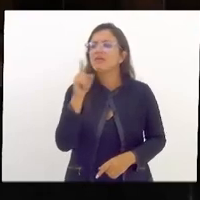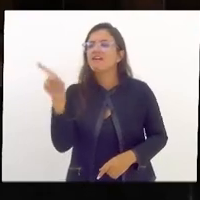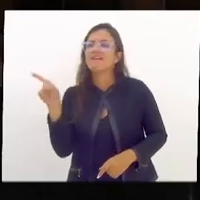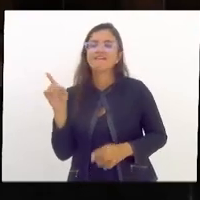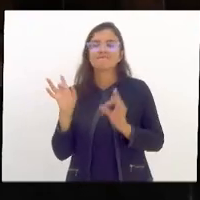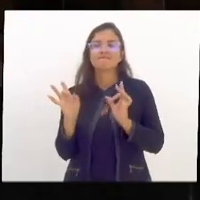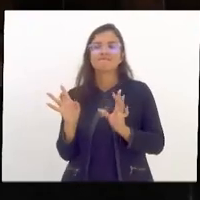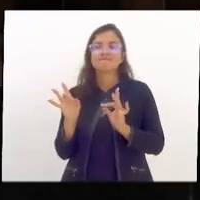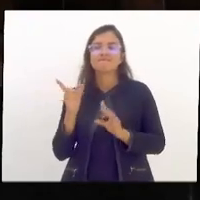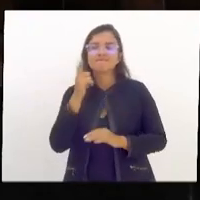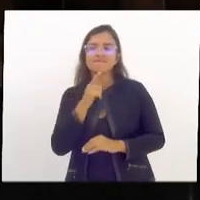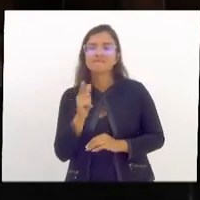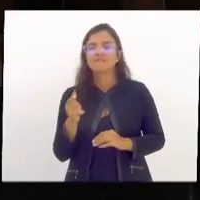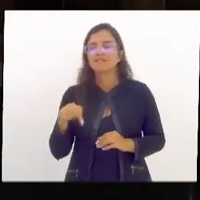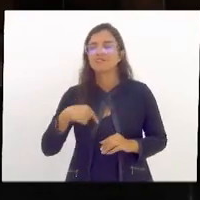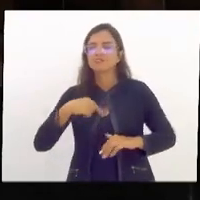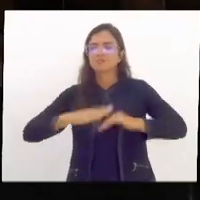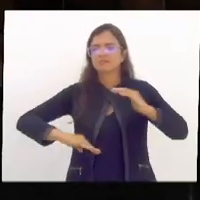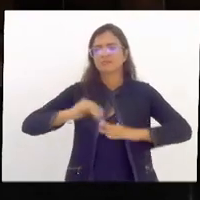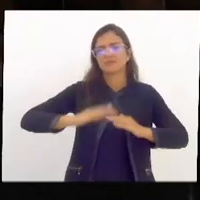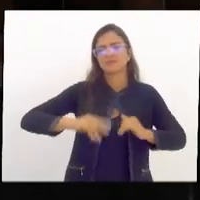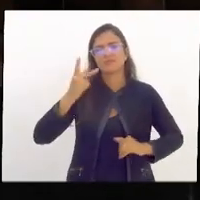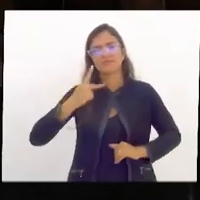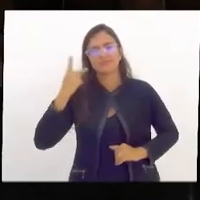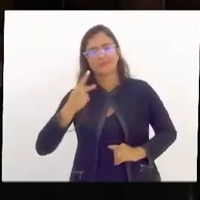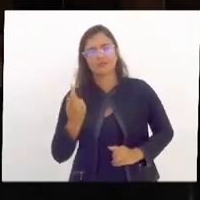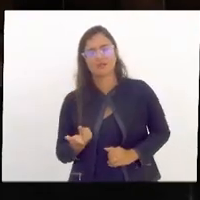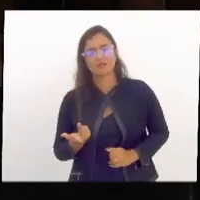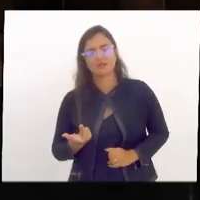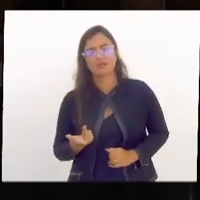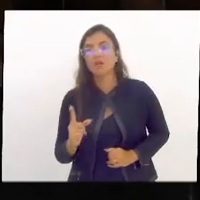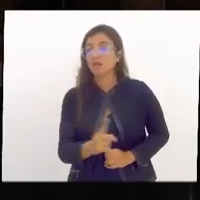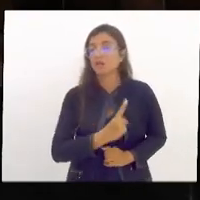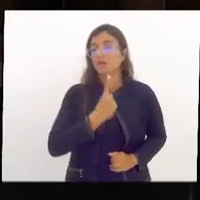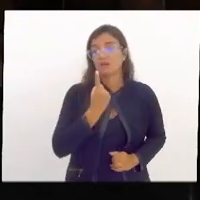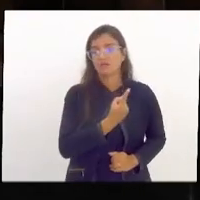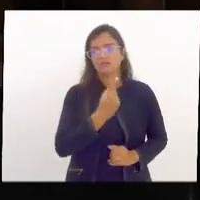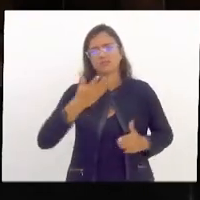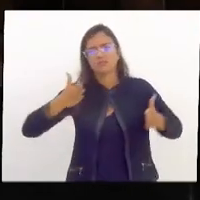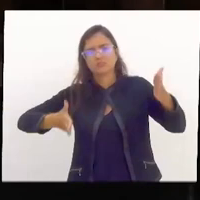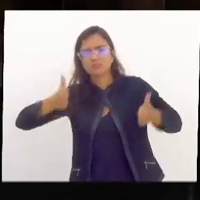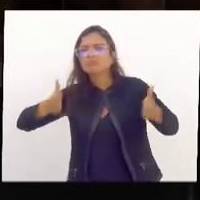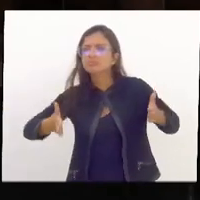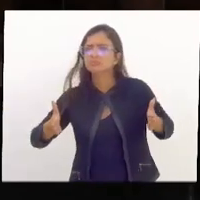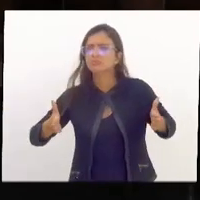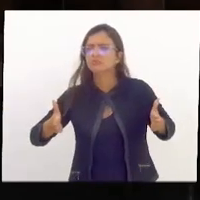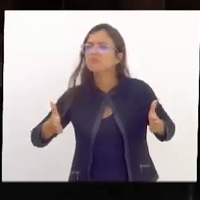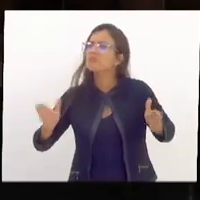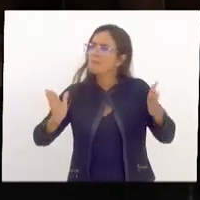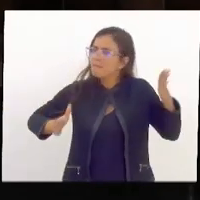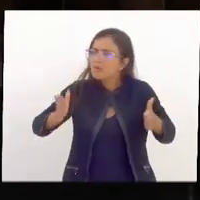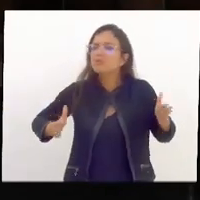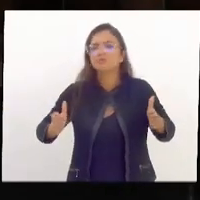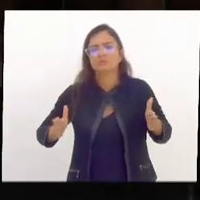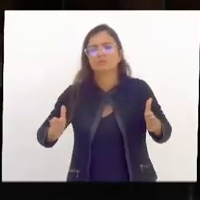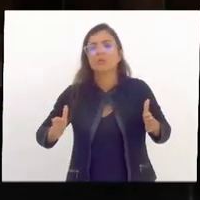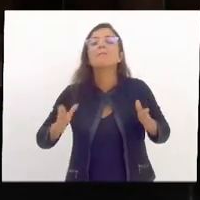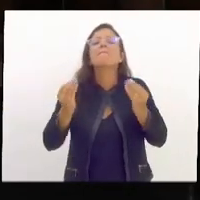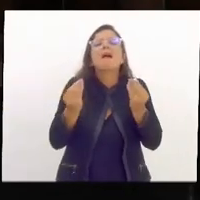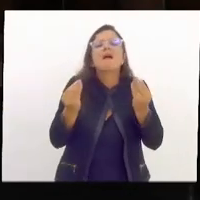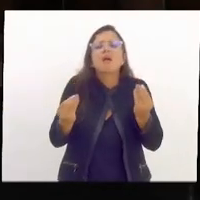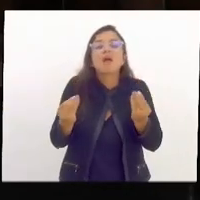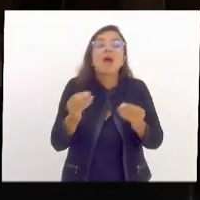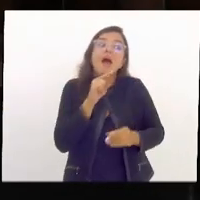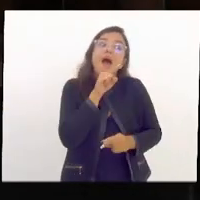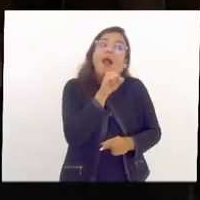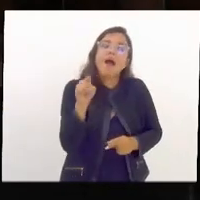institucionalização da profissão parlamentar. Estamos aqui num período, e esse período era para servir a população do Estado